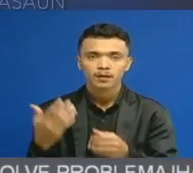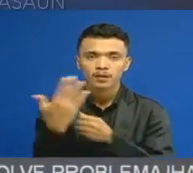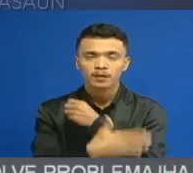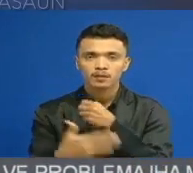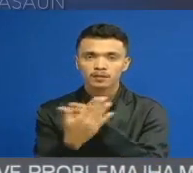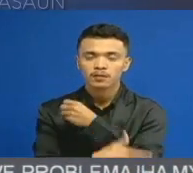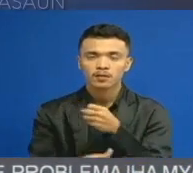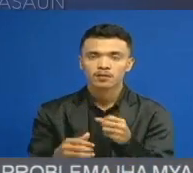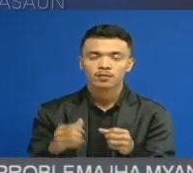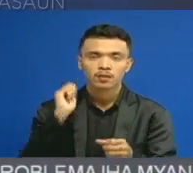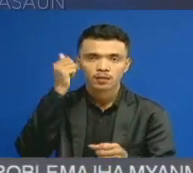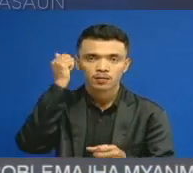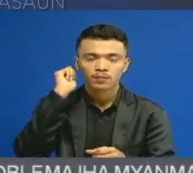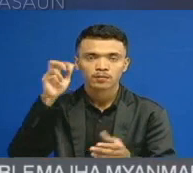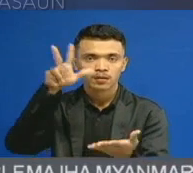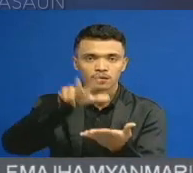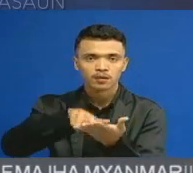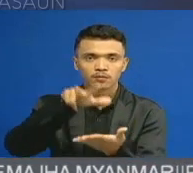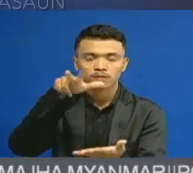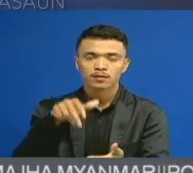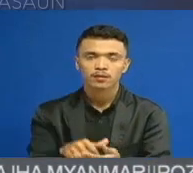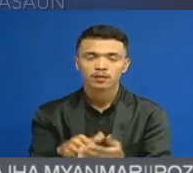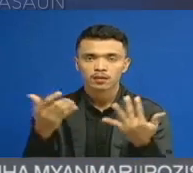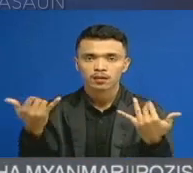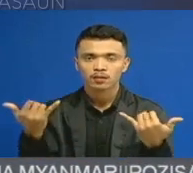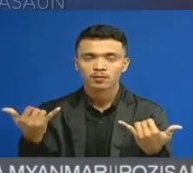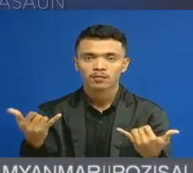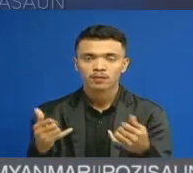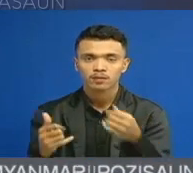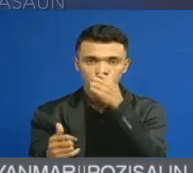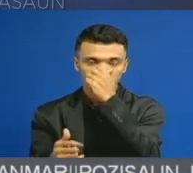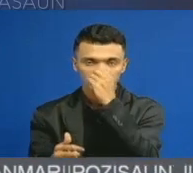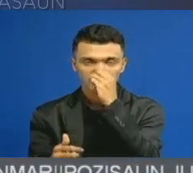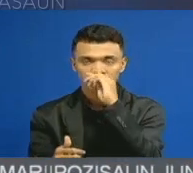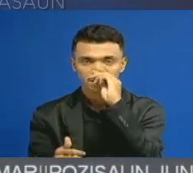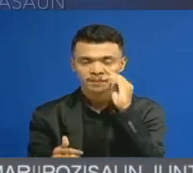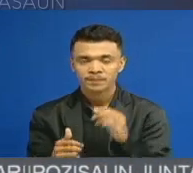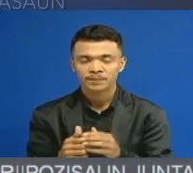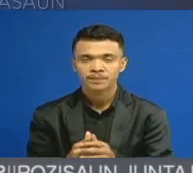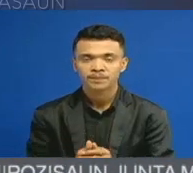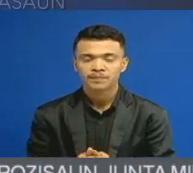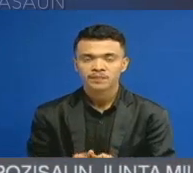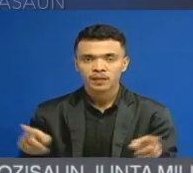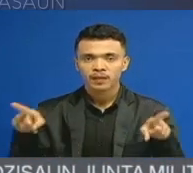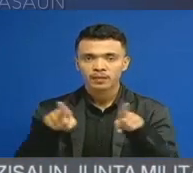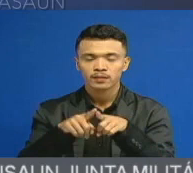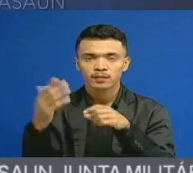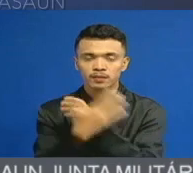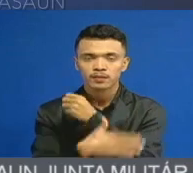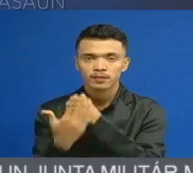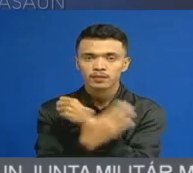seramos ratifica boa tirne. Agora, se nia rase nudar nação